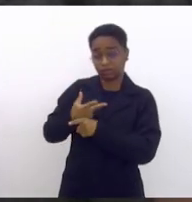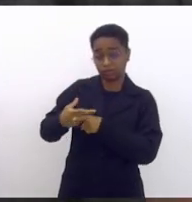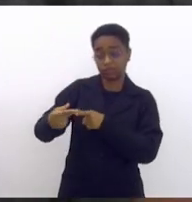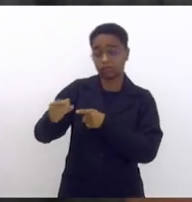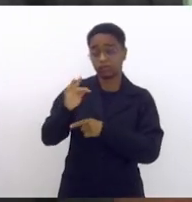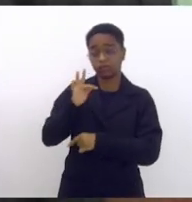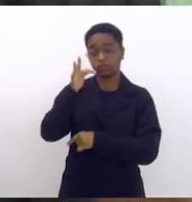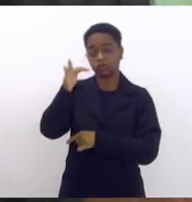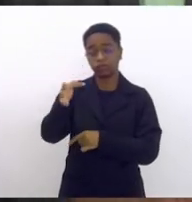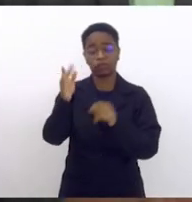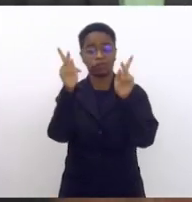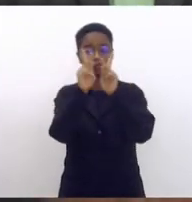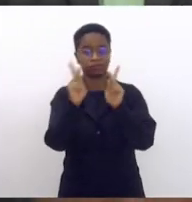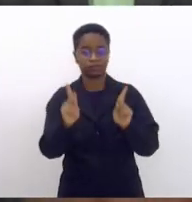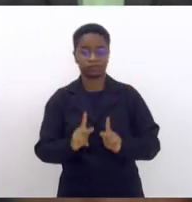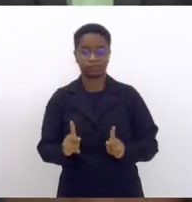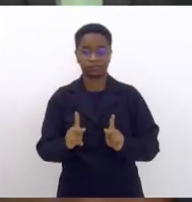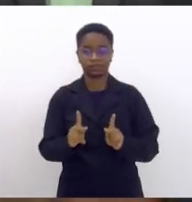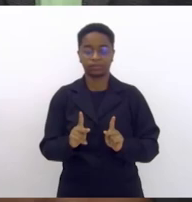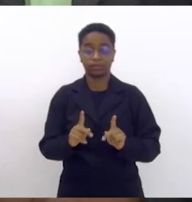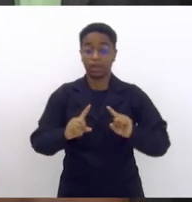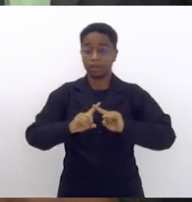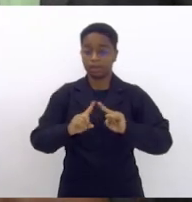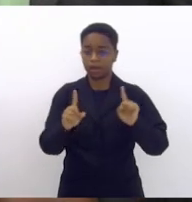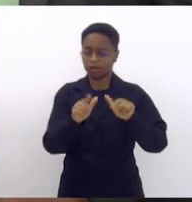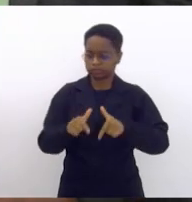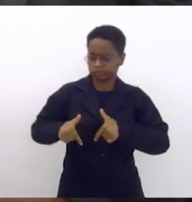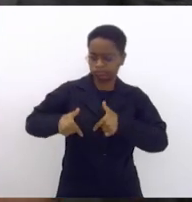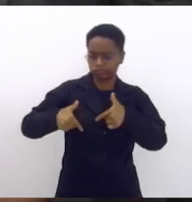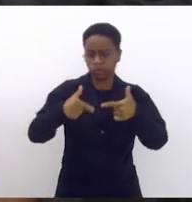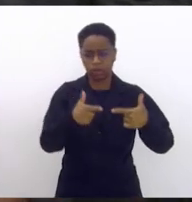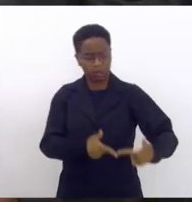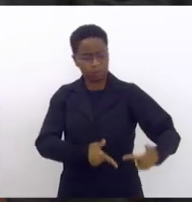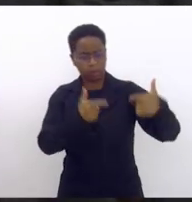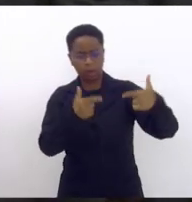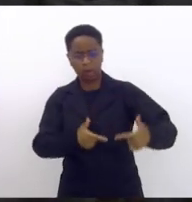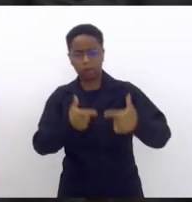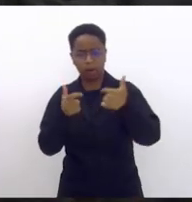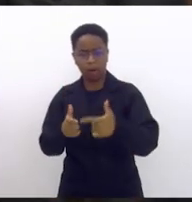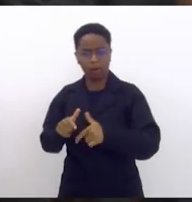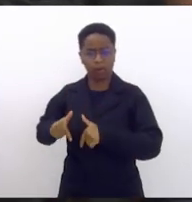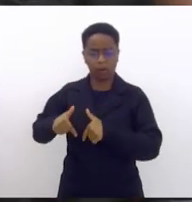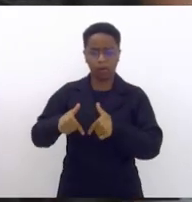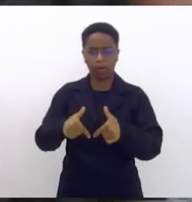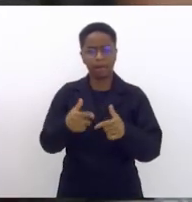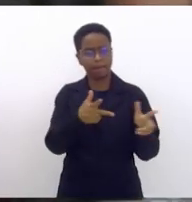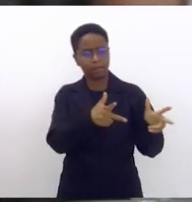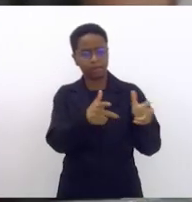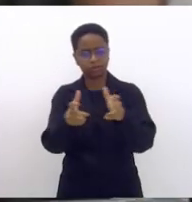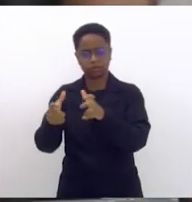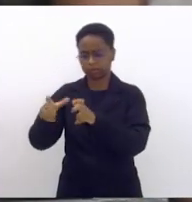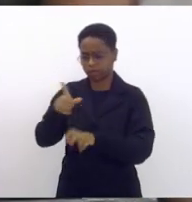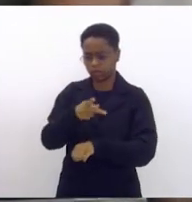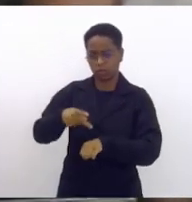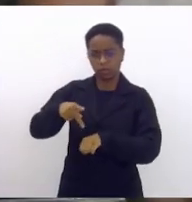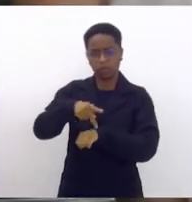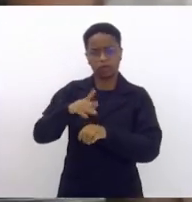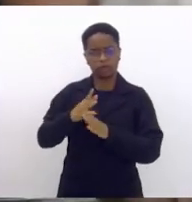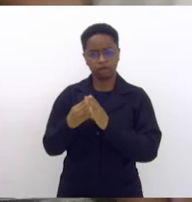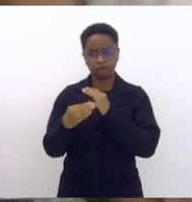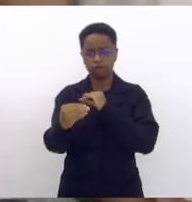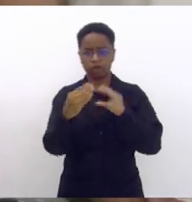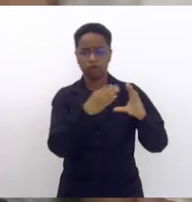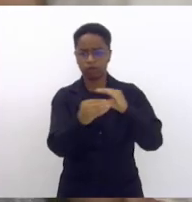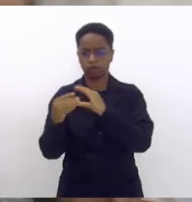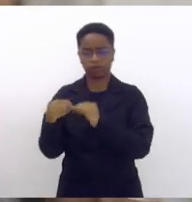e glória no passado mas seres da Justiça clava forte verás que o filho teu